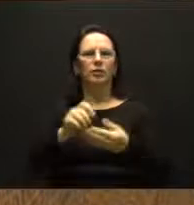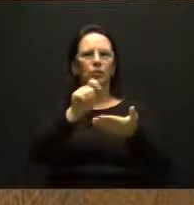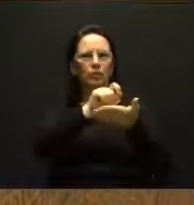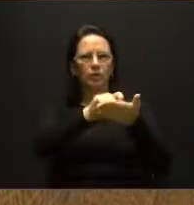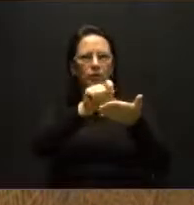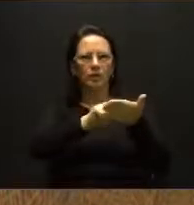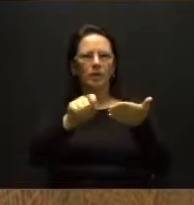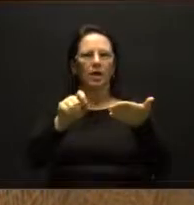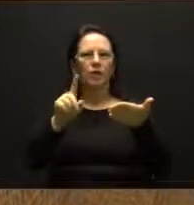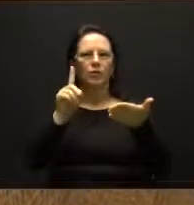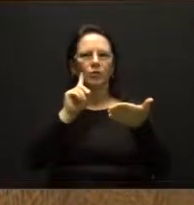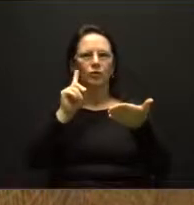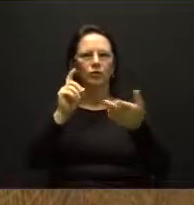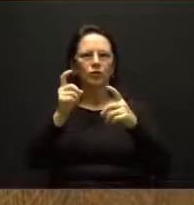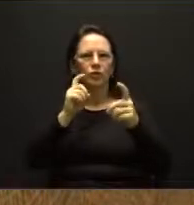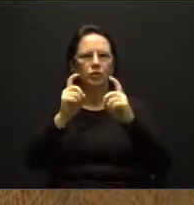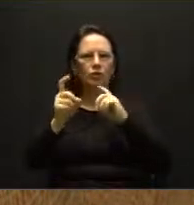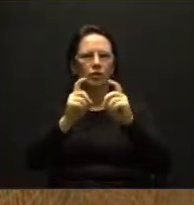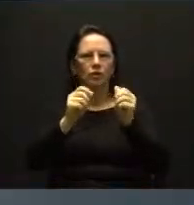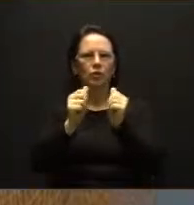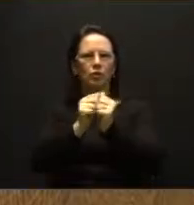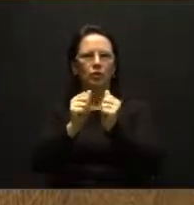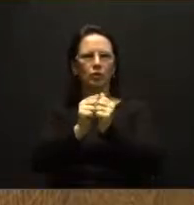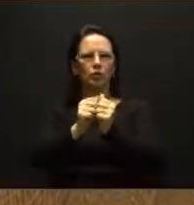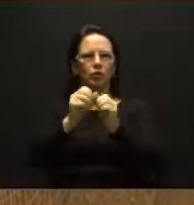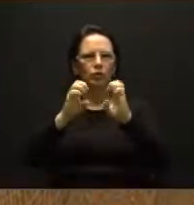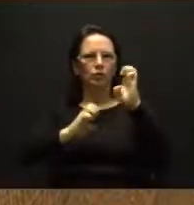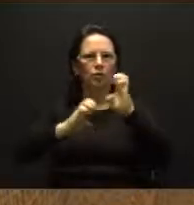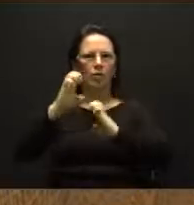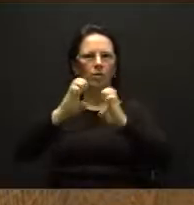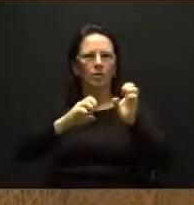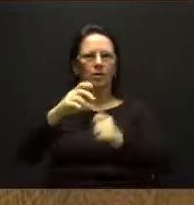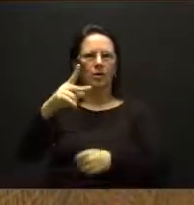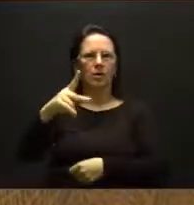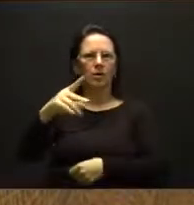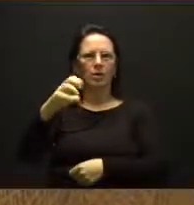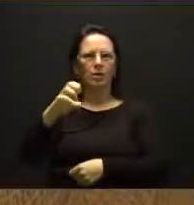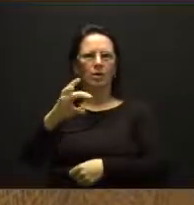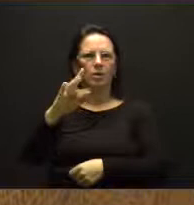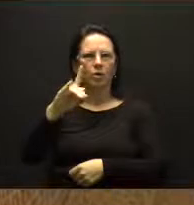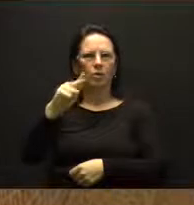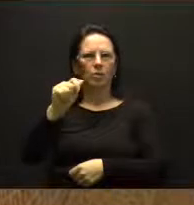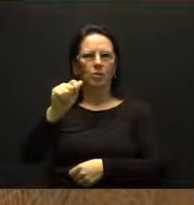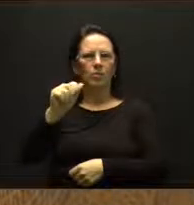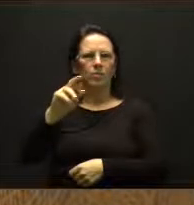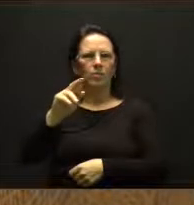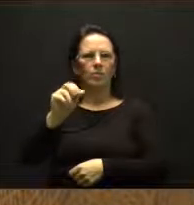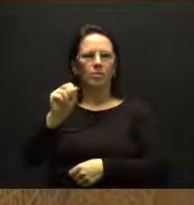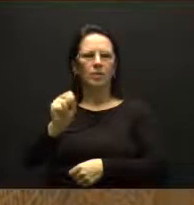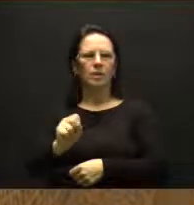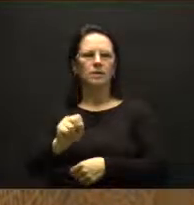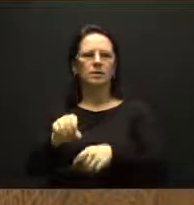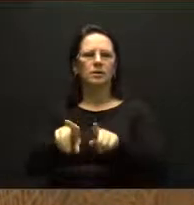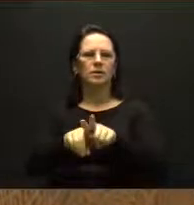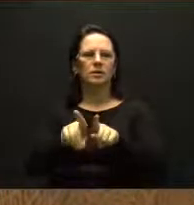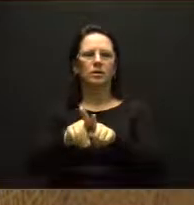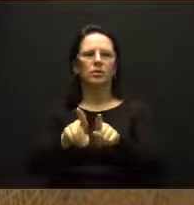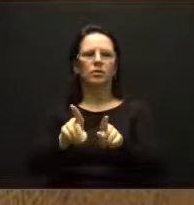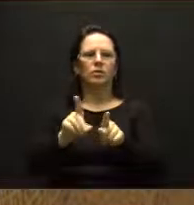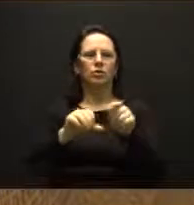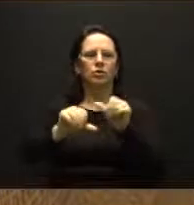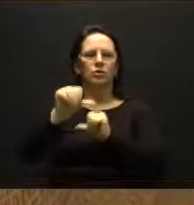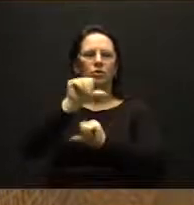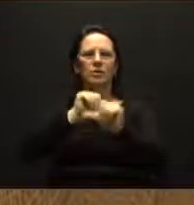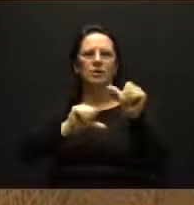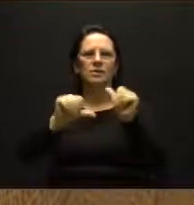com a superintendência da petrobras em cubatão o desenvolvimento dos estudos jurídicos alteração da